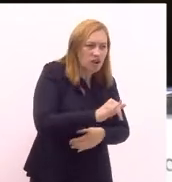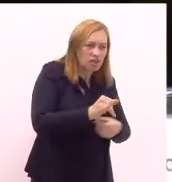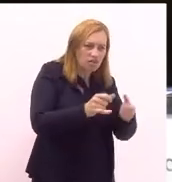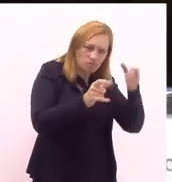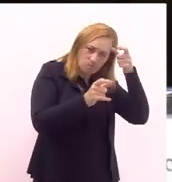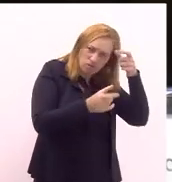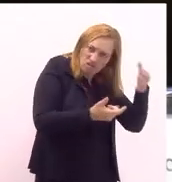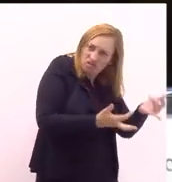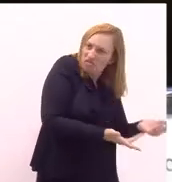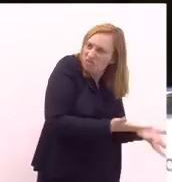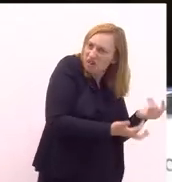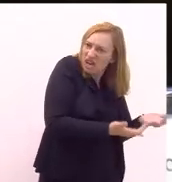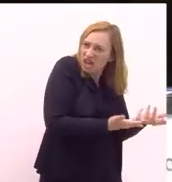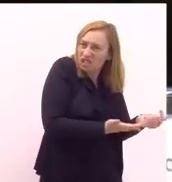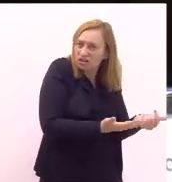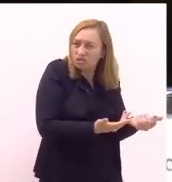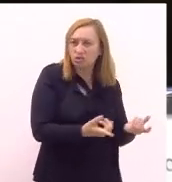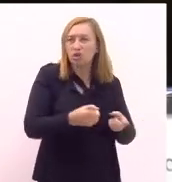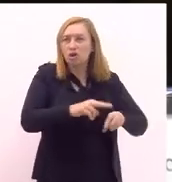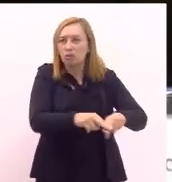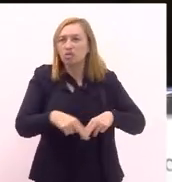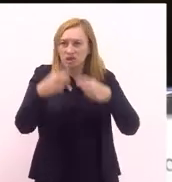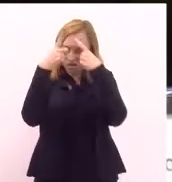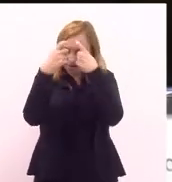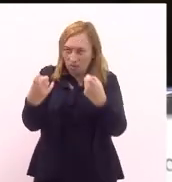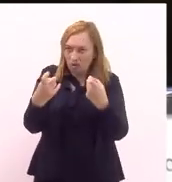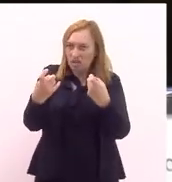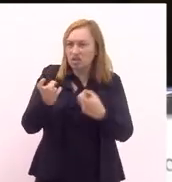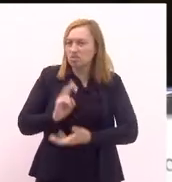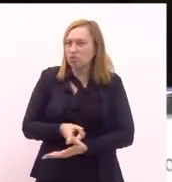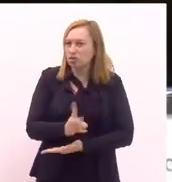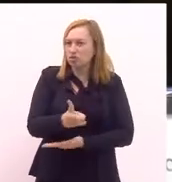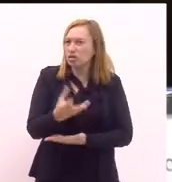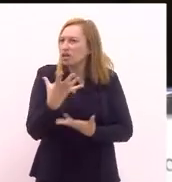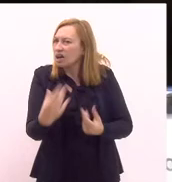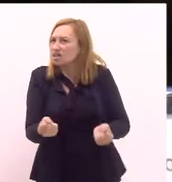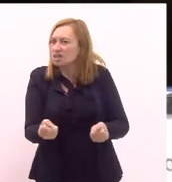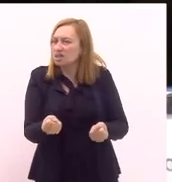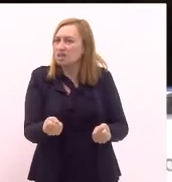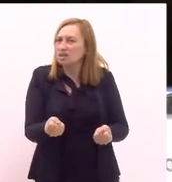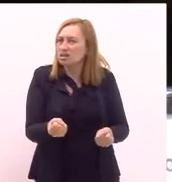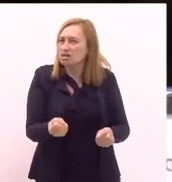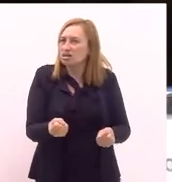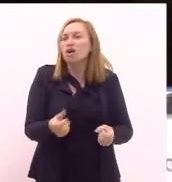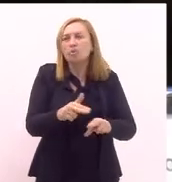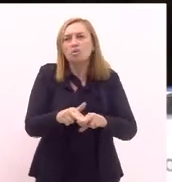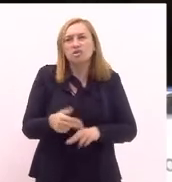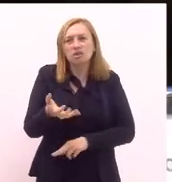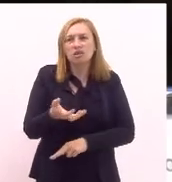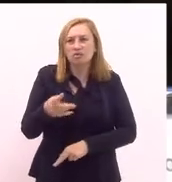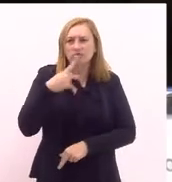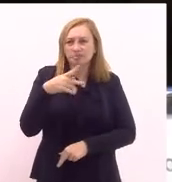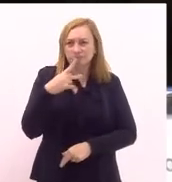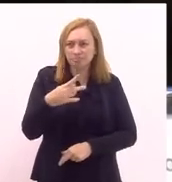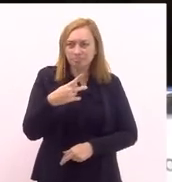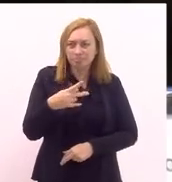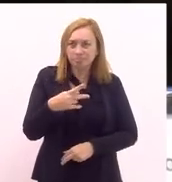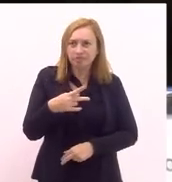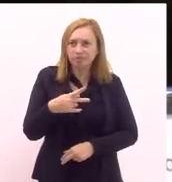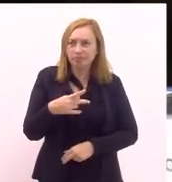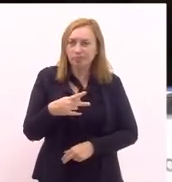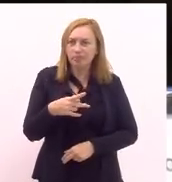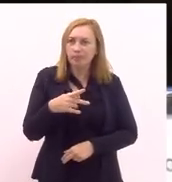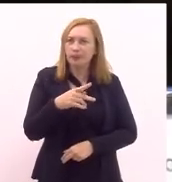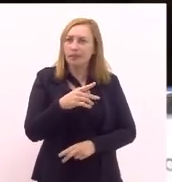endemoniados e por isso as violências podem ser assim aceitas por isso eu quero dizer que o